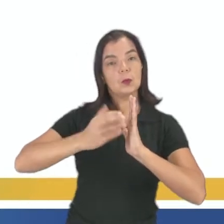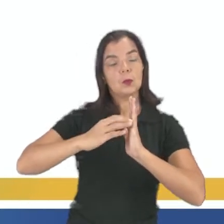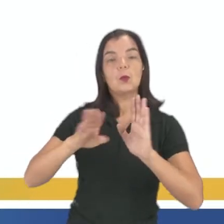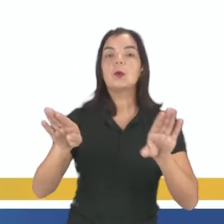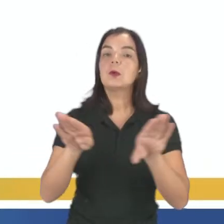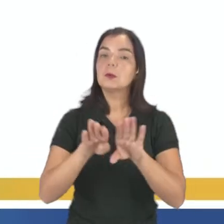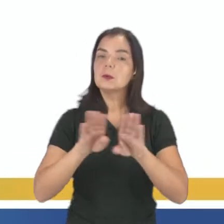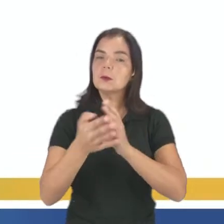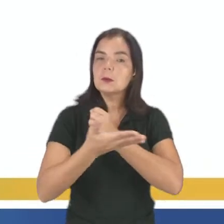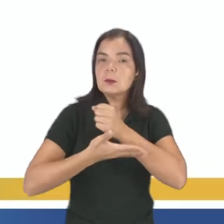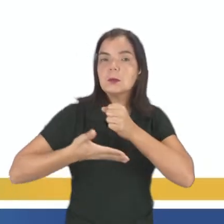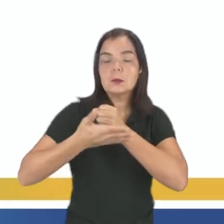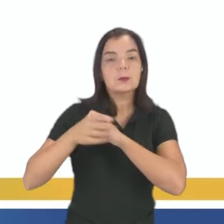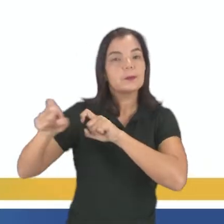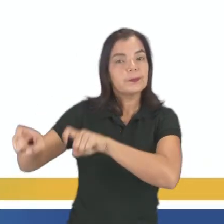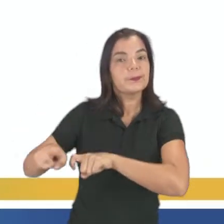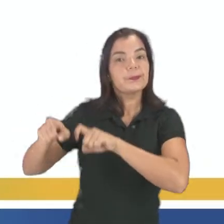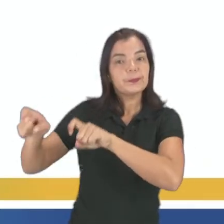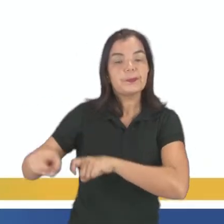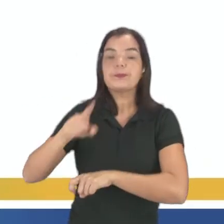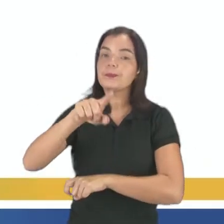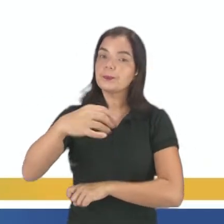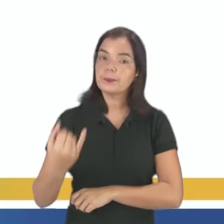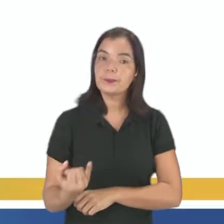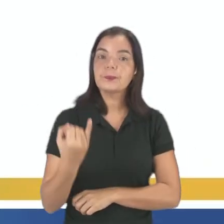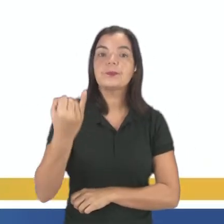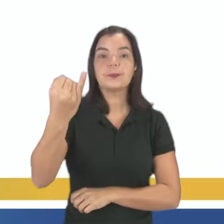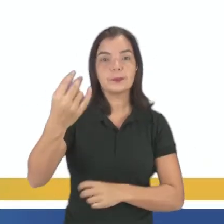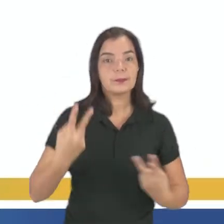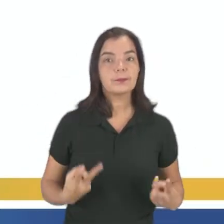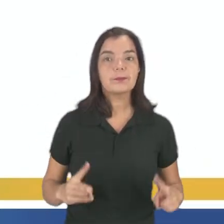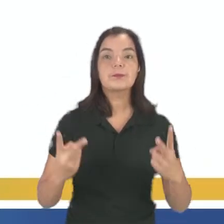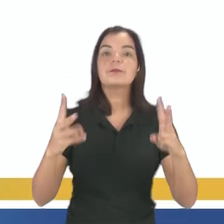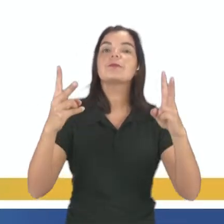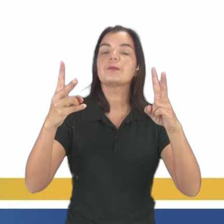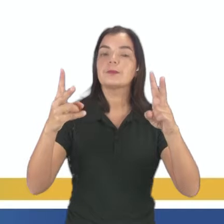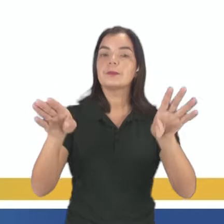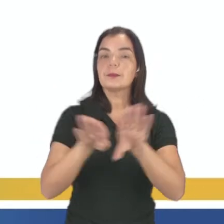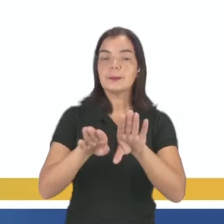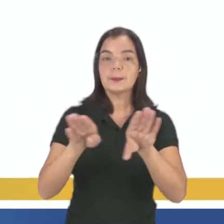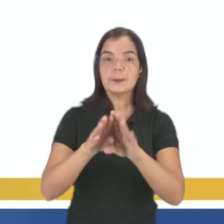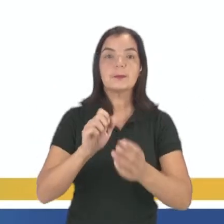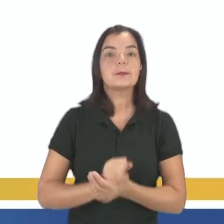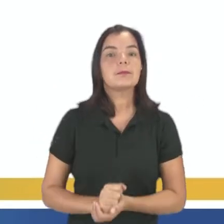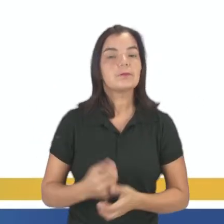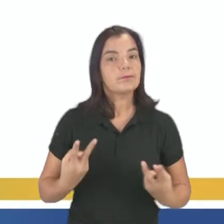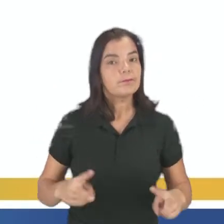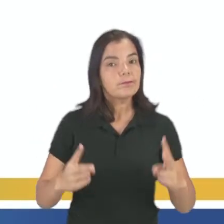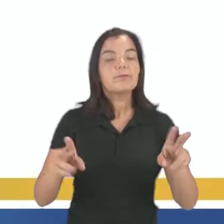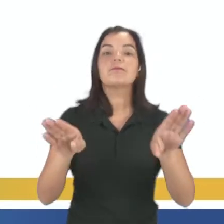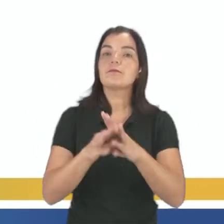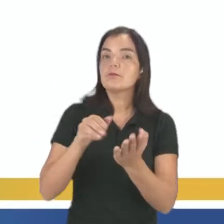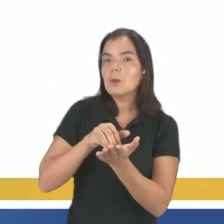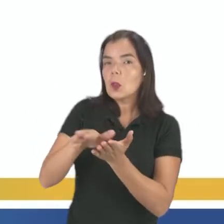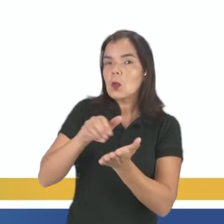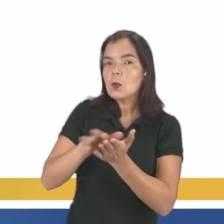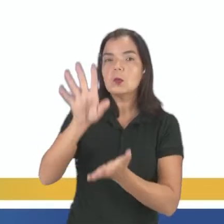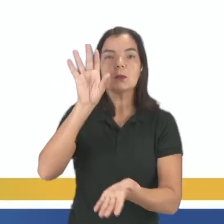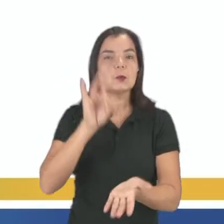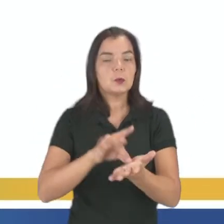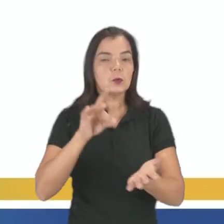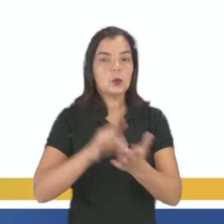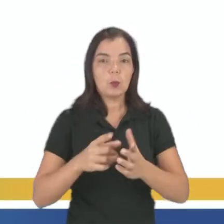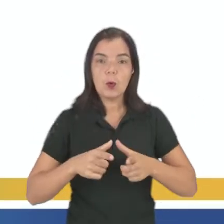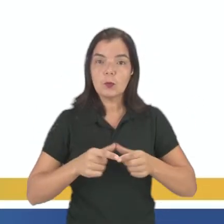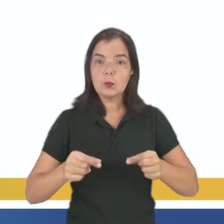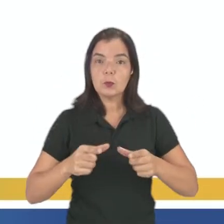tem essa base rural, ele é muito importante para a vitória, né, para a vitória e para expulsar, de fato, aí o Japão